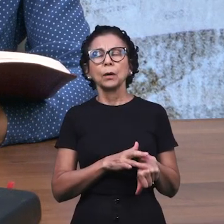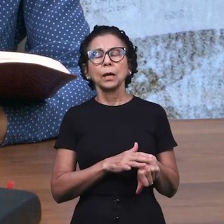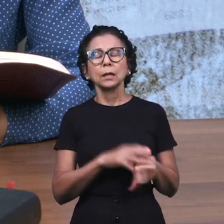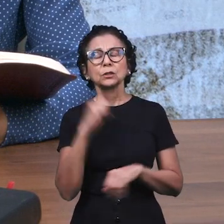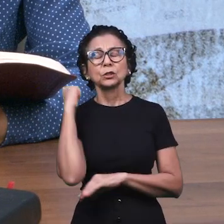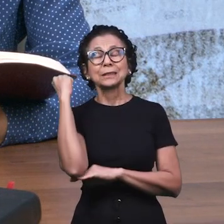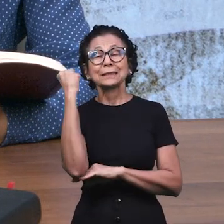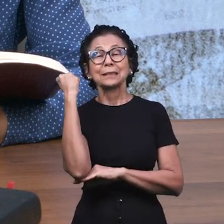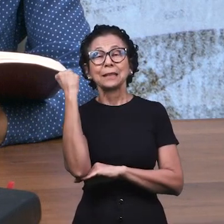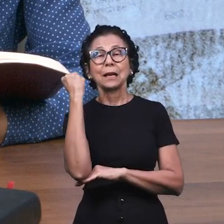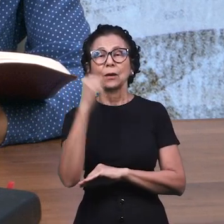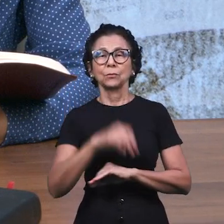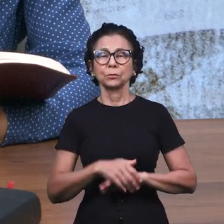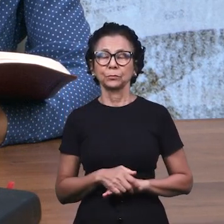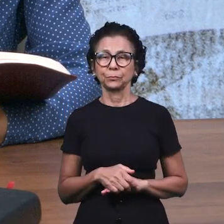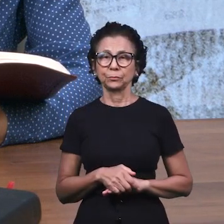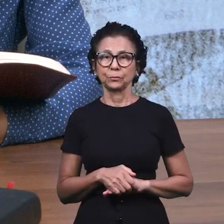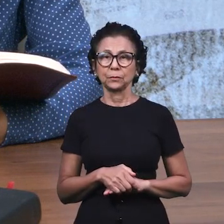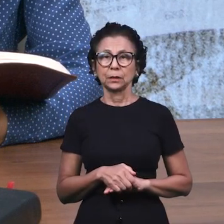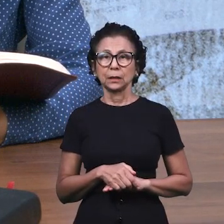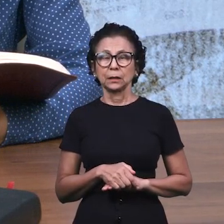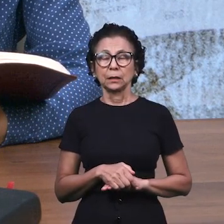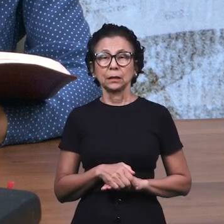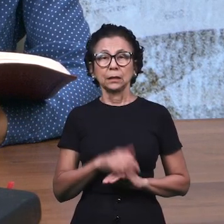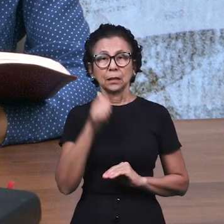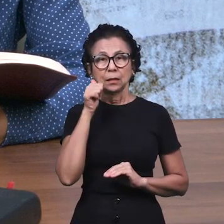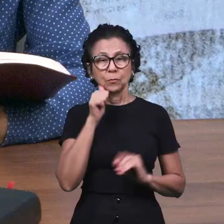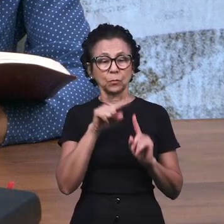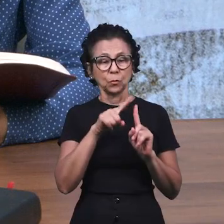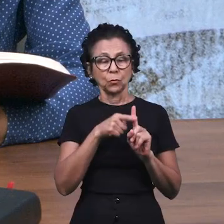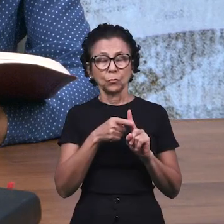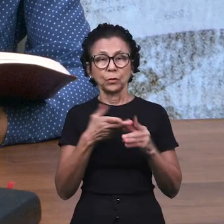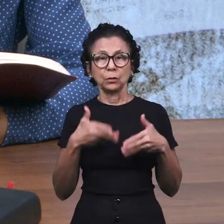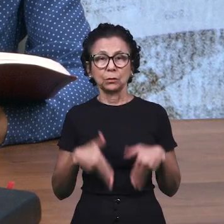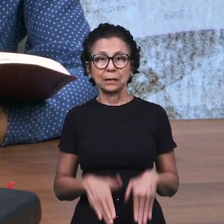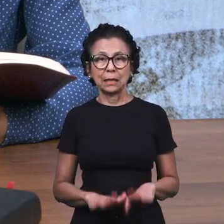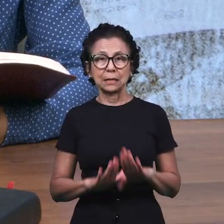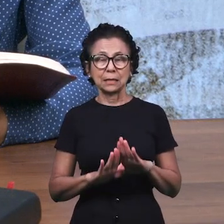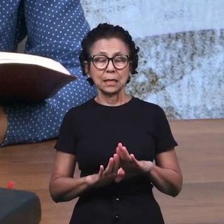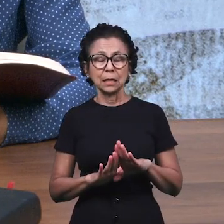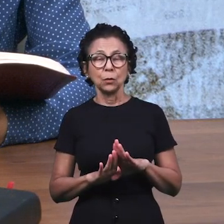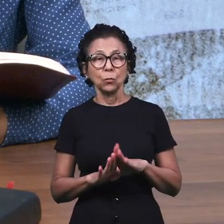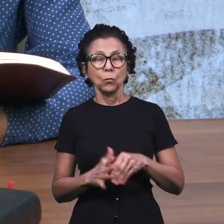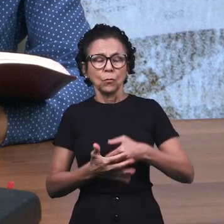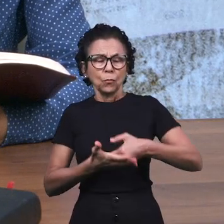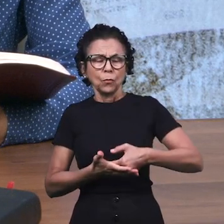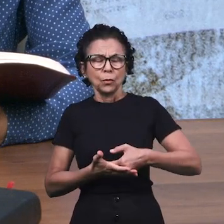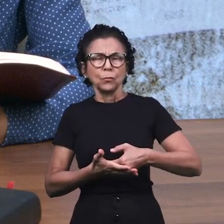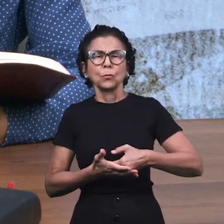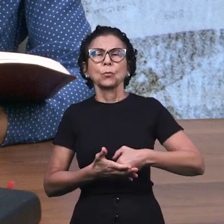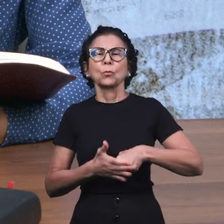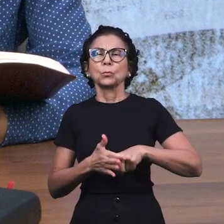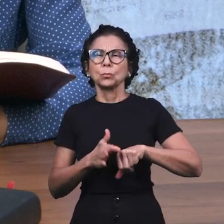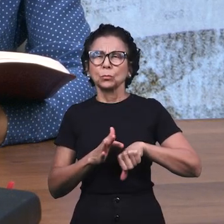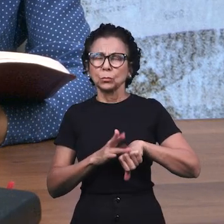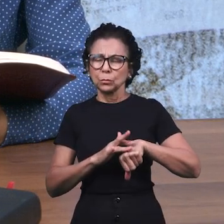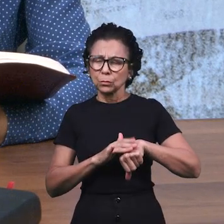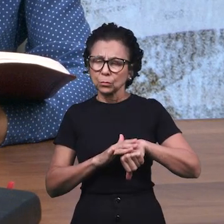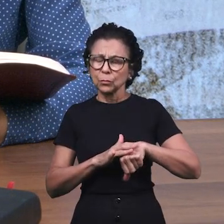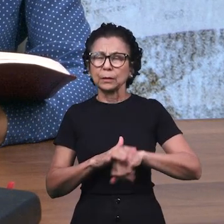criança, e jejuou Davi, e entrou, e passou a noite prostrado sobre a